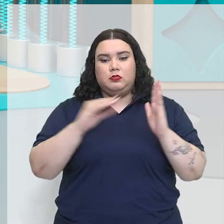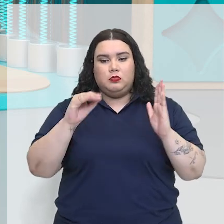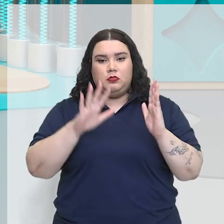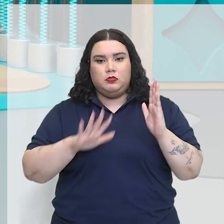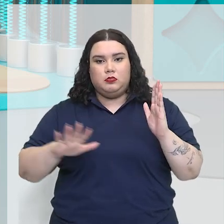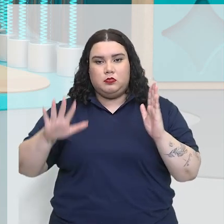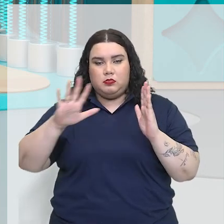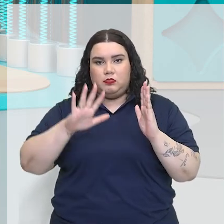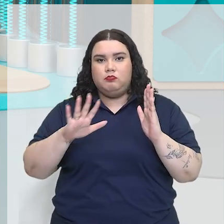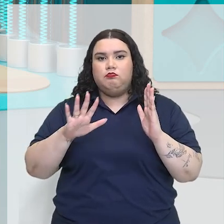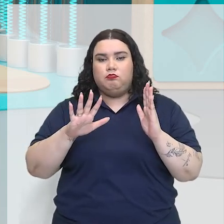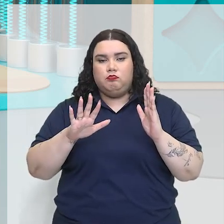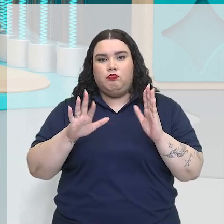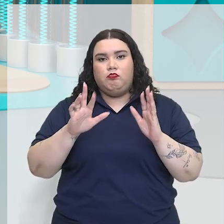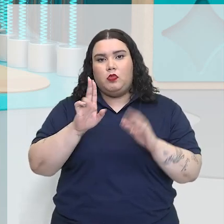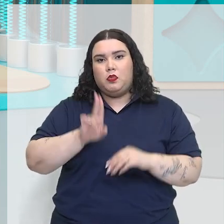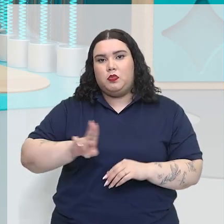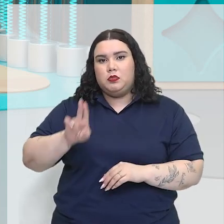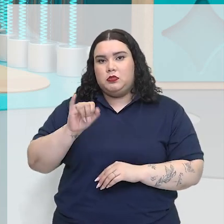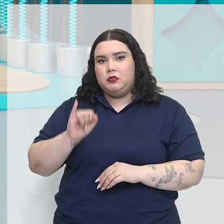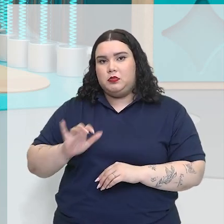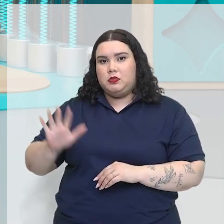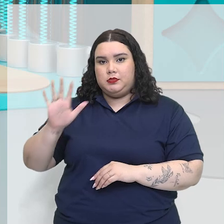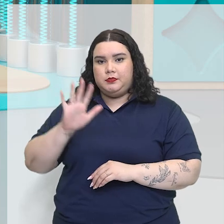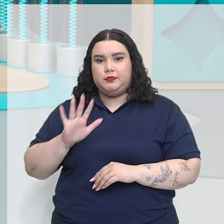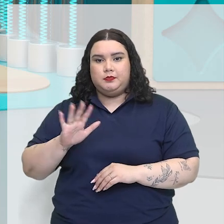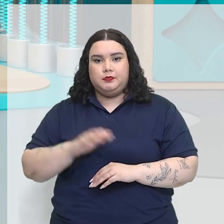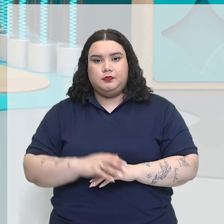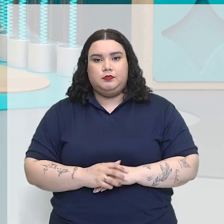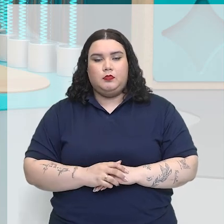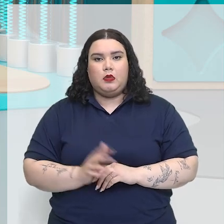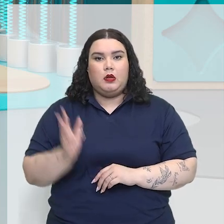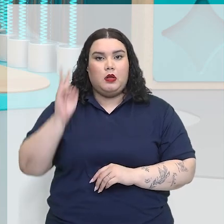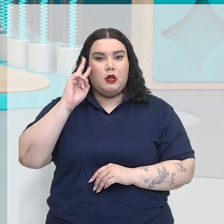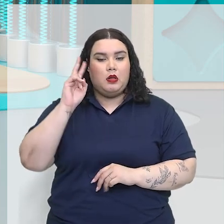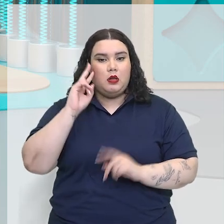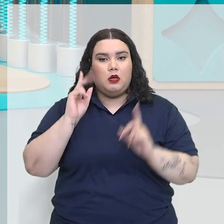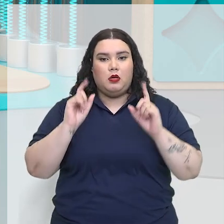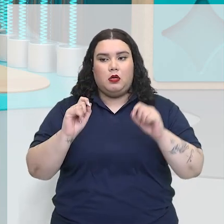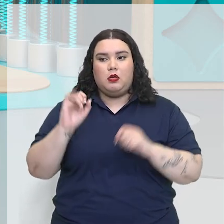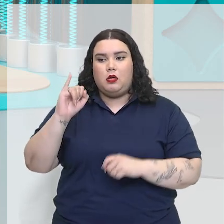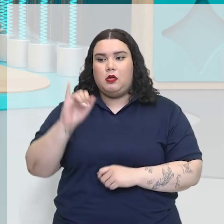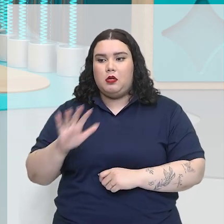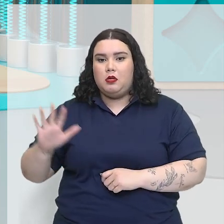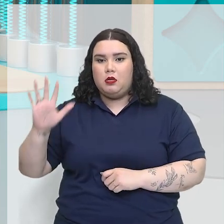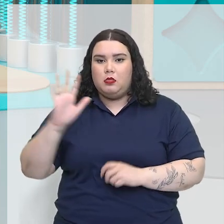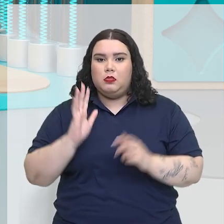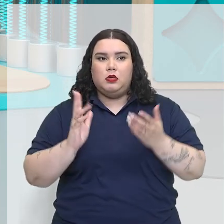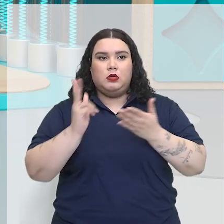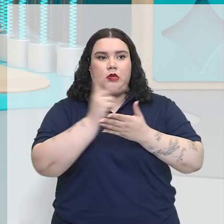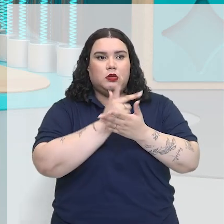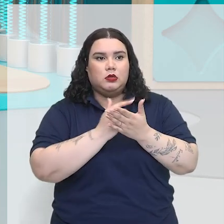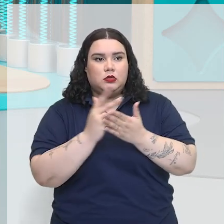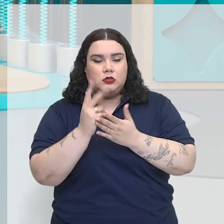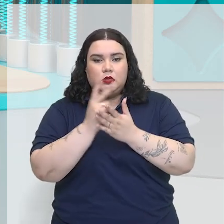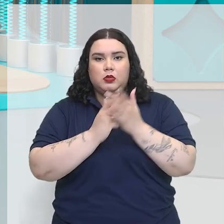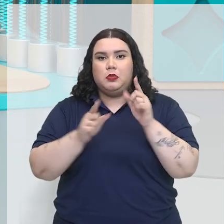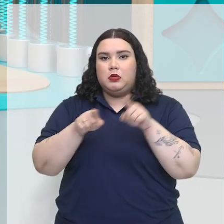em uma obra de arte. Lembrando que as imagens, desenhos, símbolos,